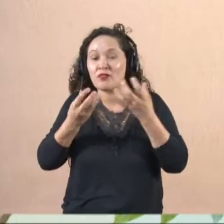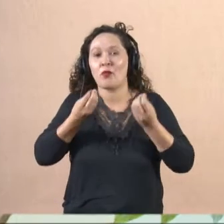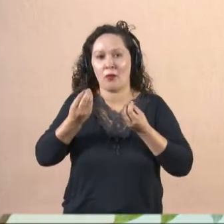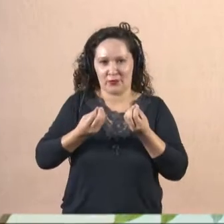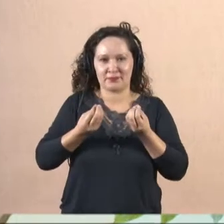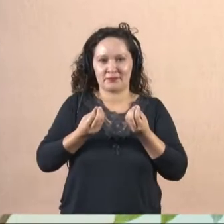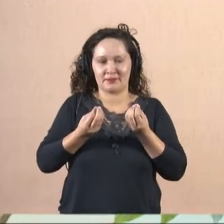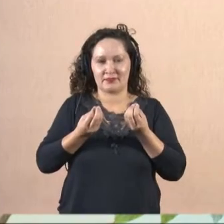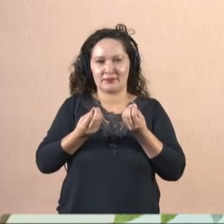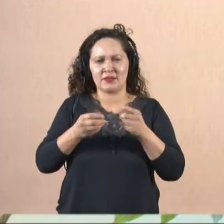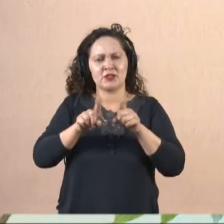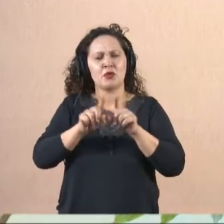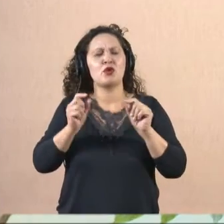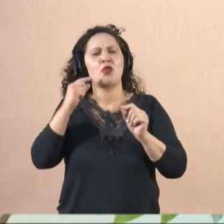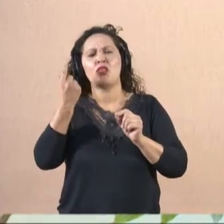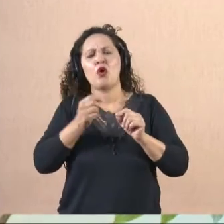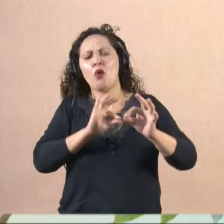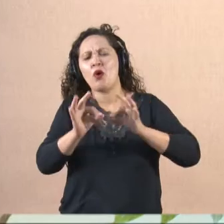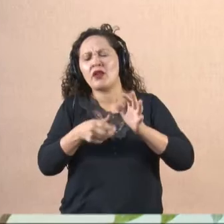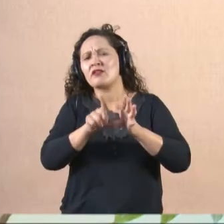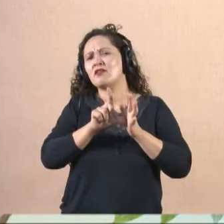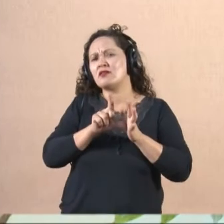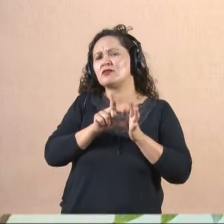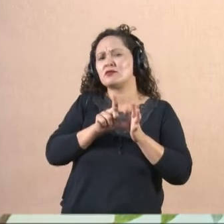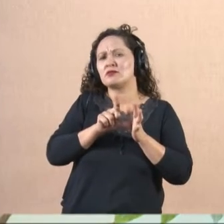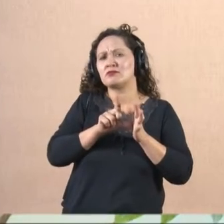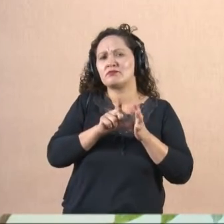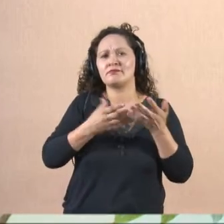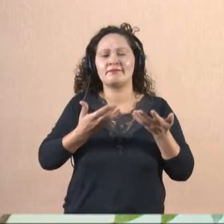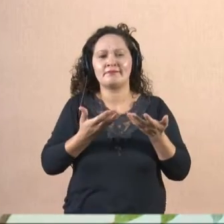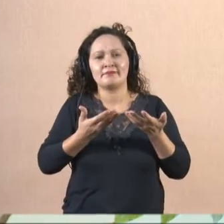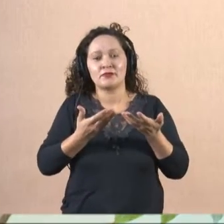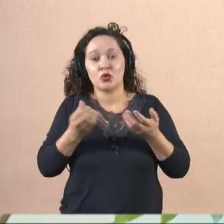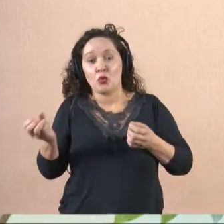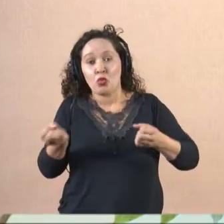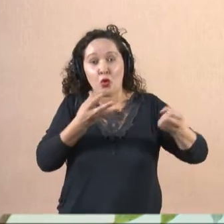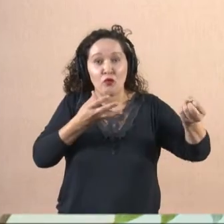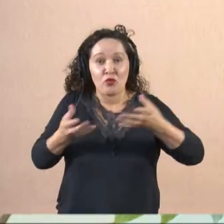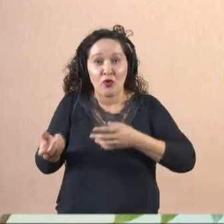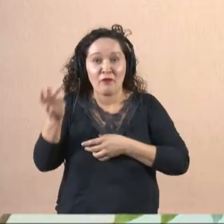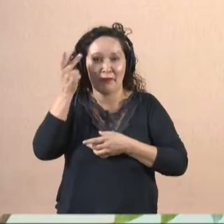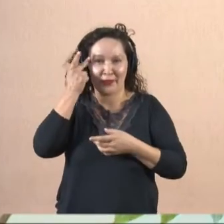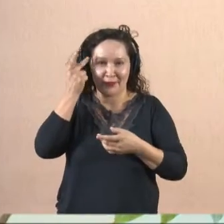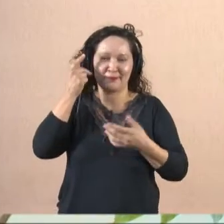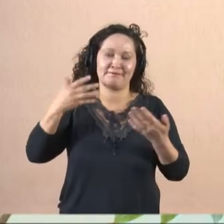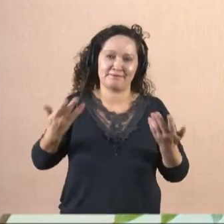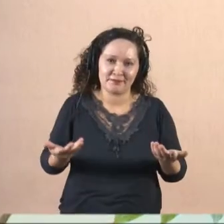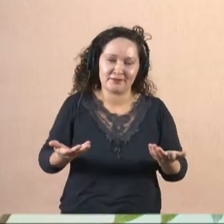nove ou o que podemos preparar diante de uma nova normal